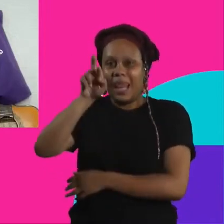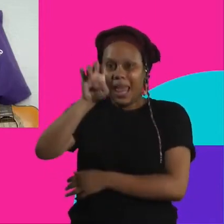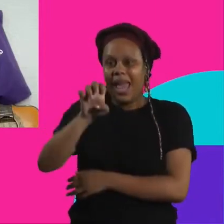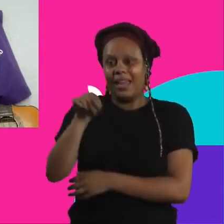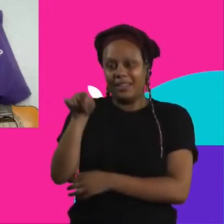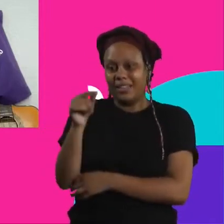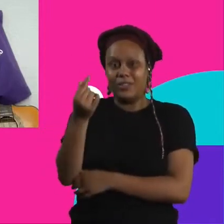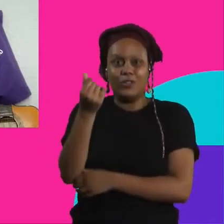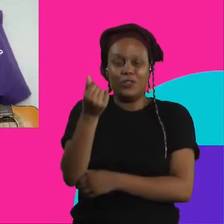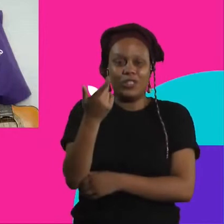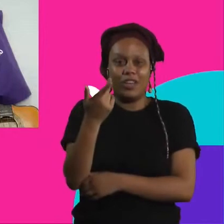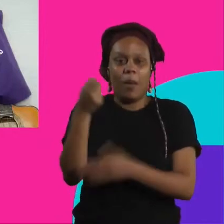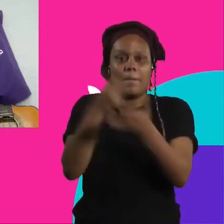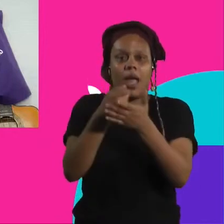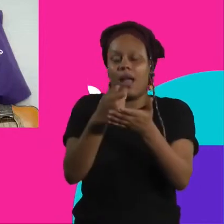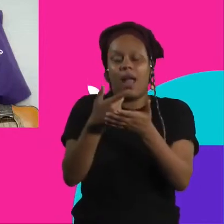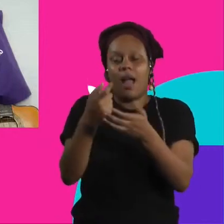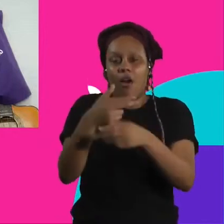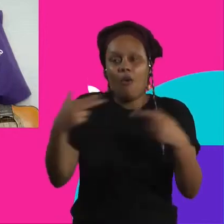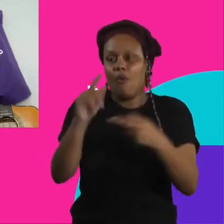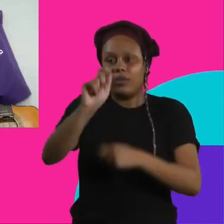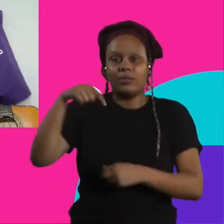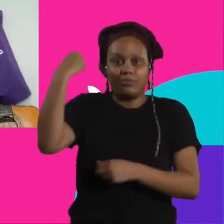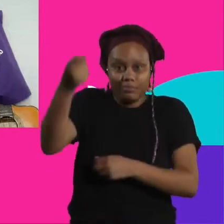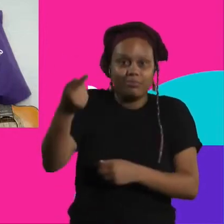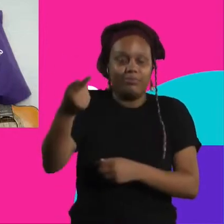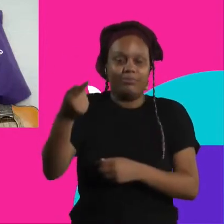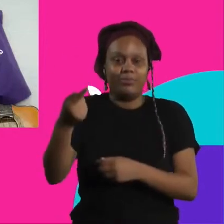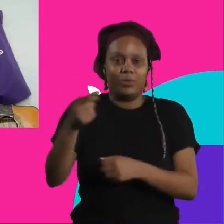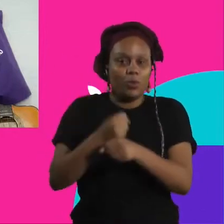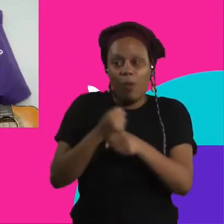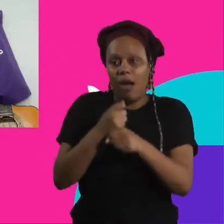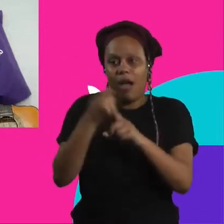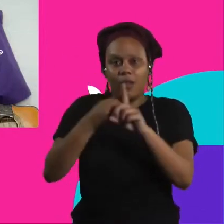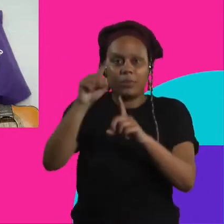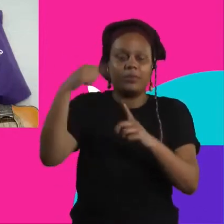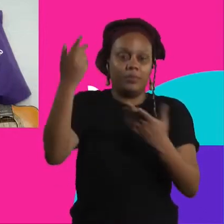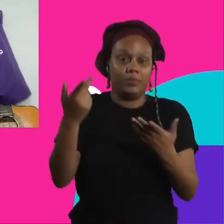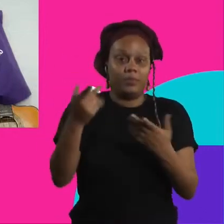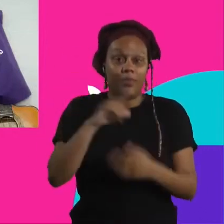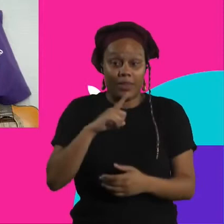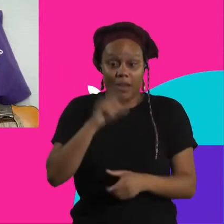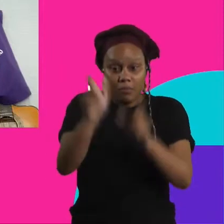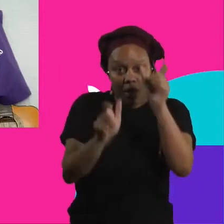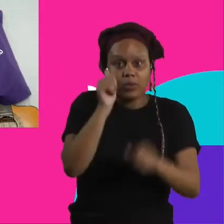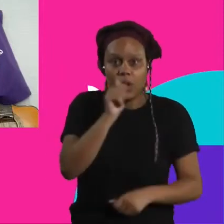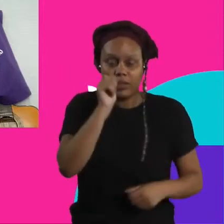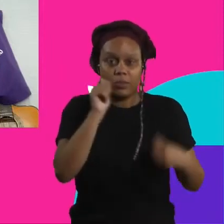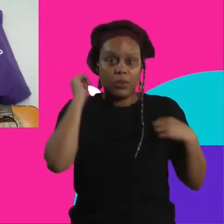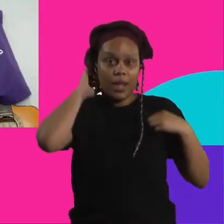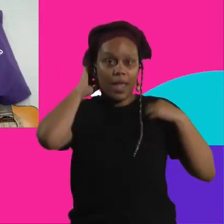já recebi vários relatos de mulheres que fizeram isso e perderam, tipo, o dinheirinho do